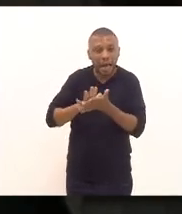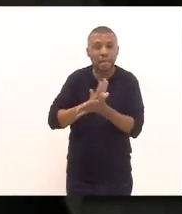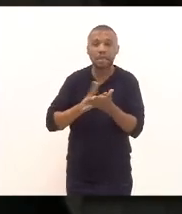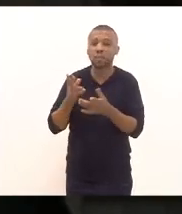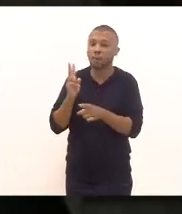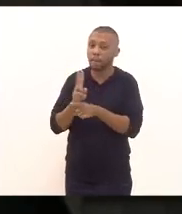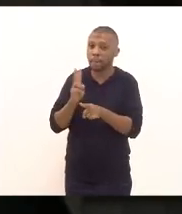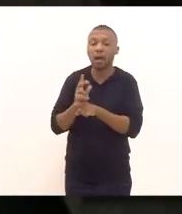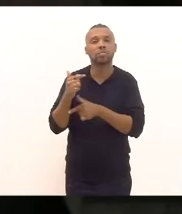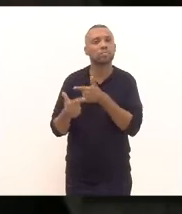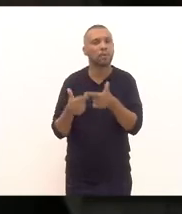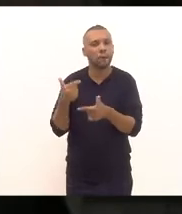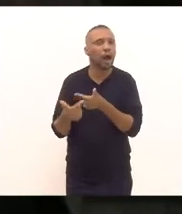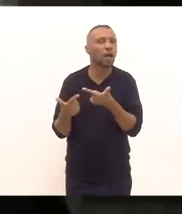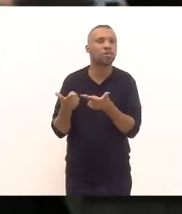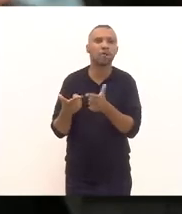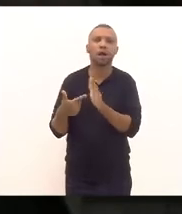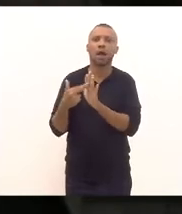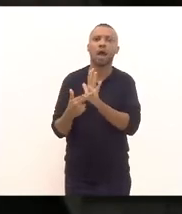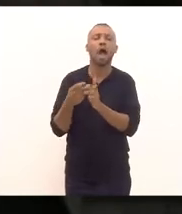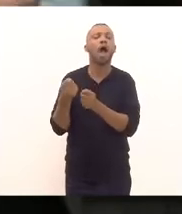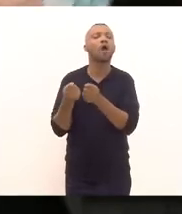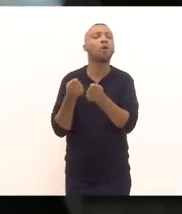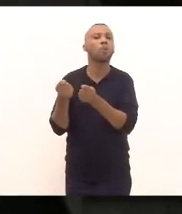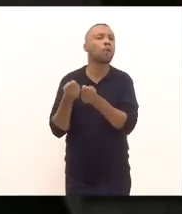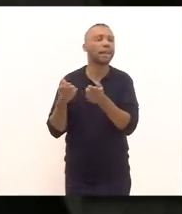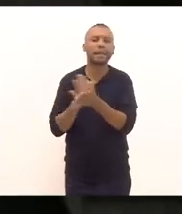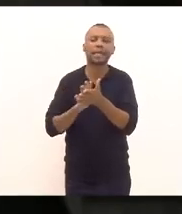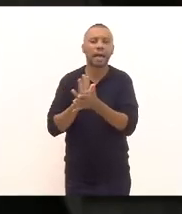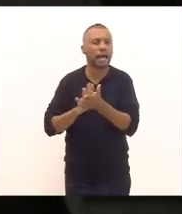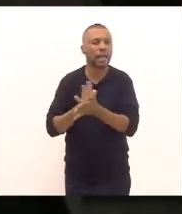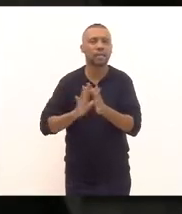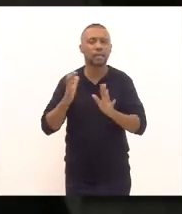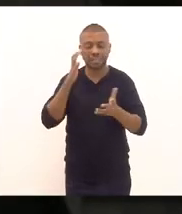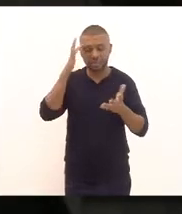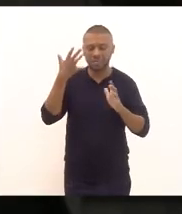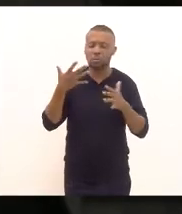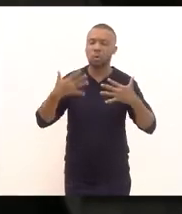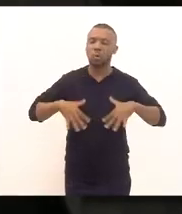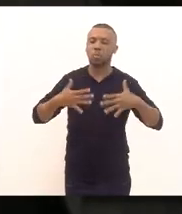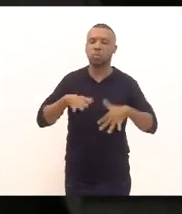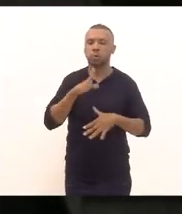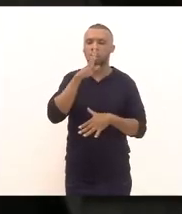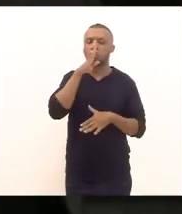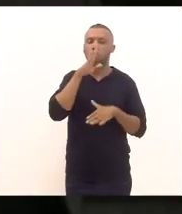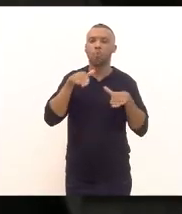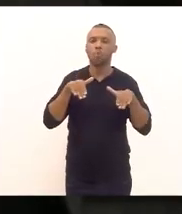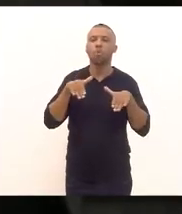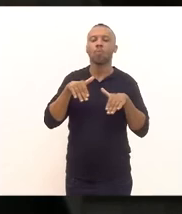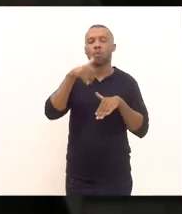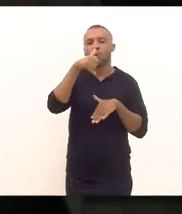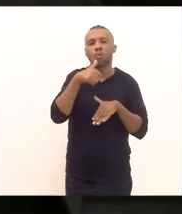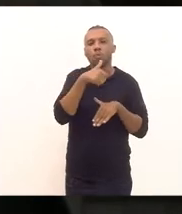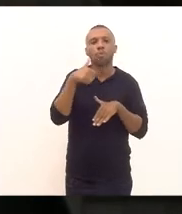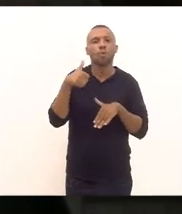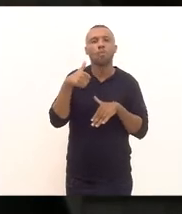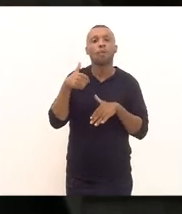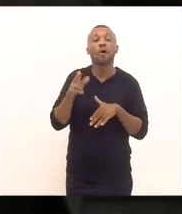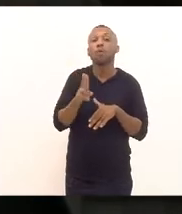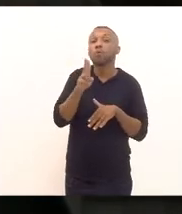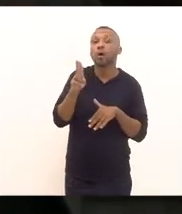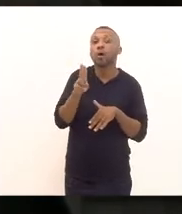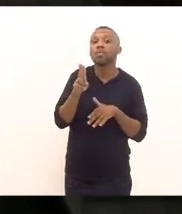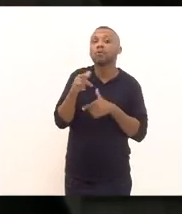não fiscaliza não regula e a gente tem uma situação de absoluta vulnerabilidade para o usuário dos serviços